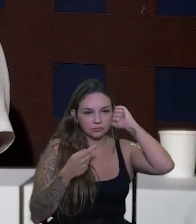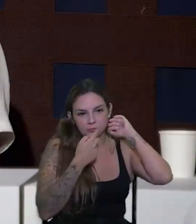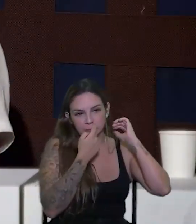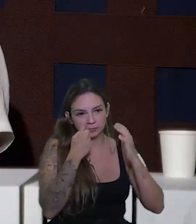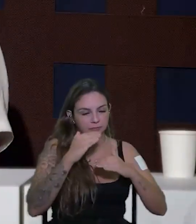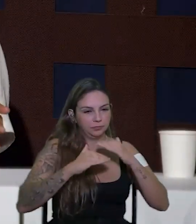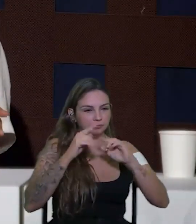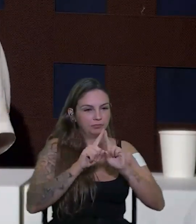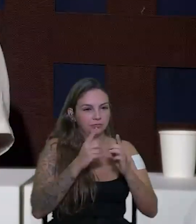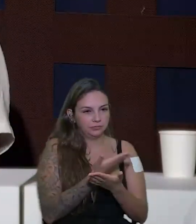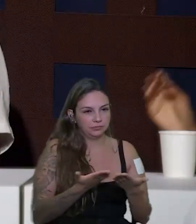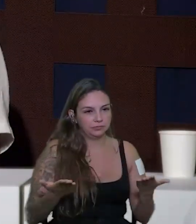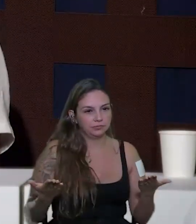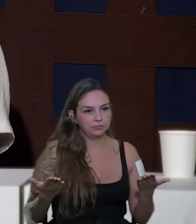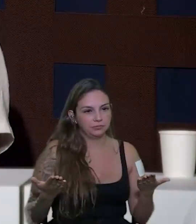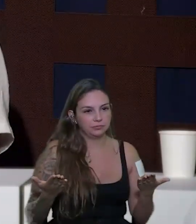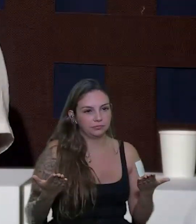é um processo também de perda